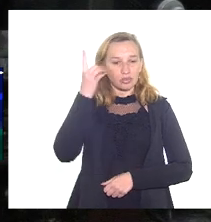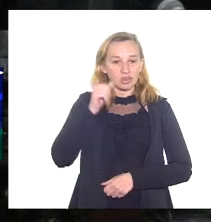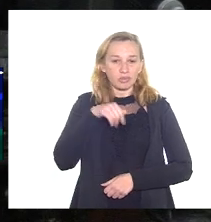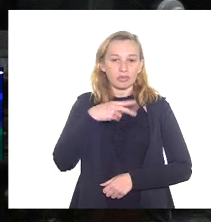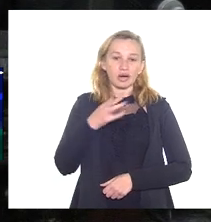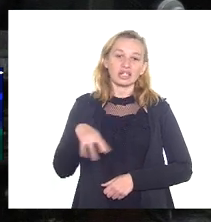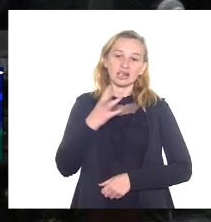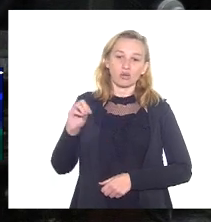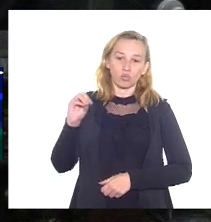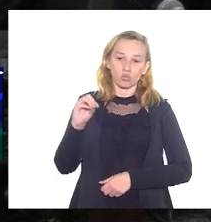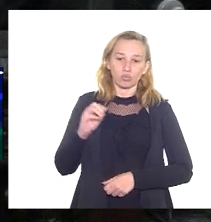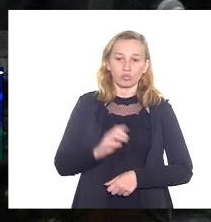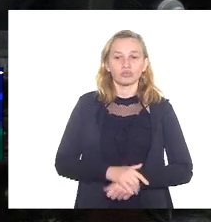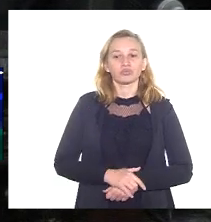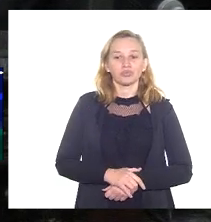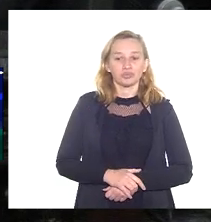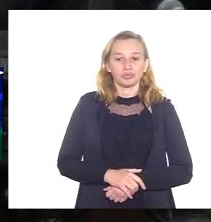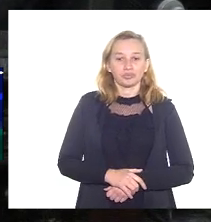Deputado Brazão.